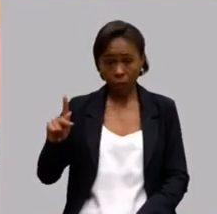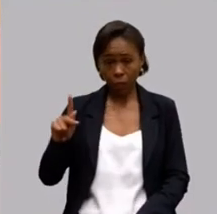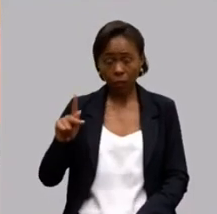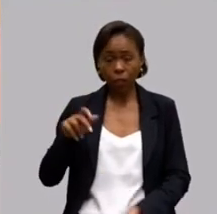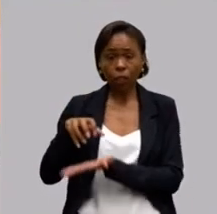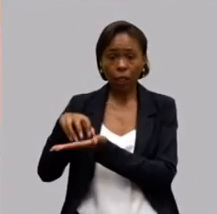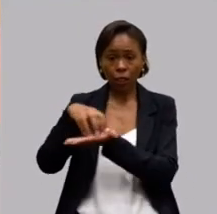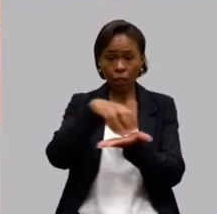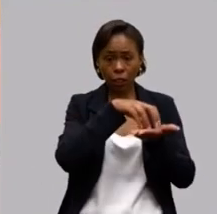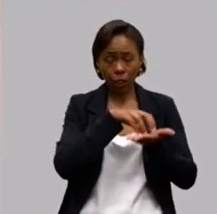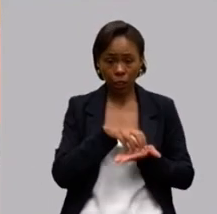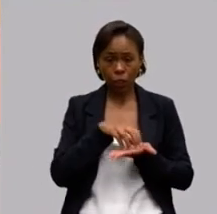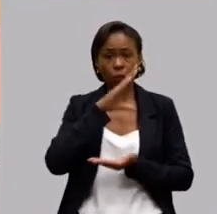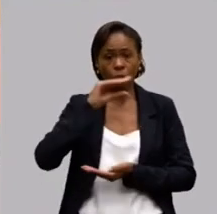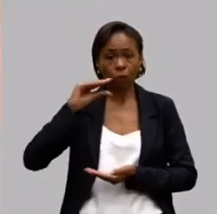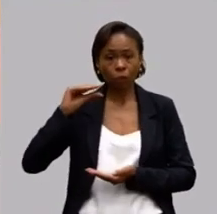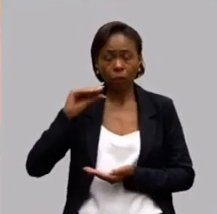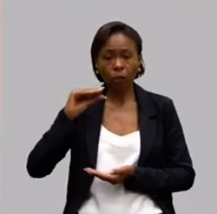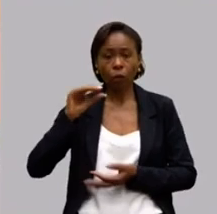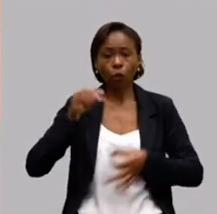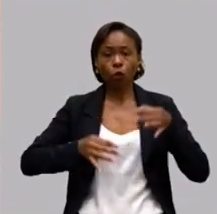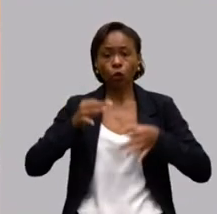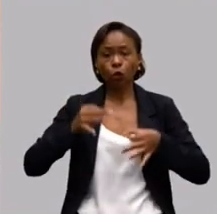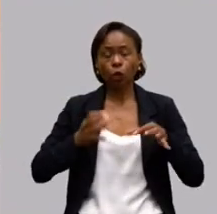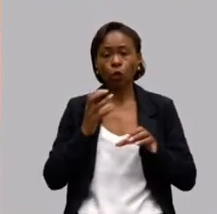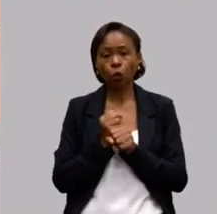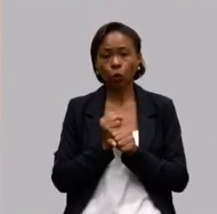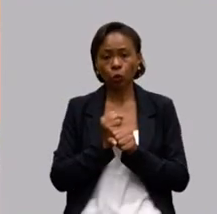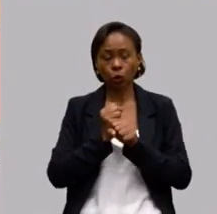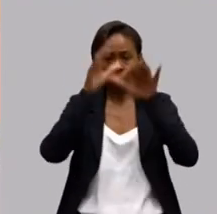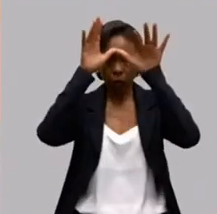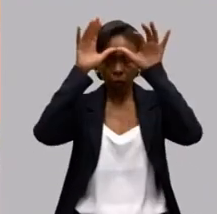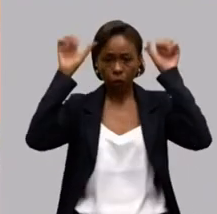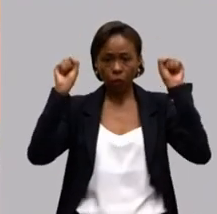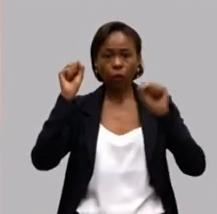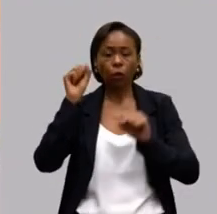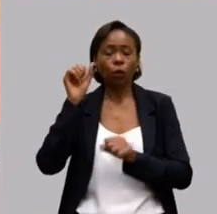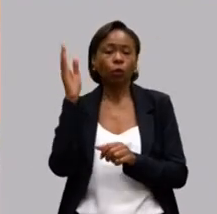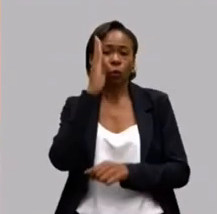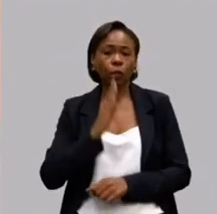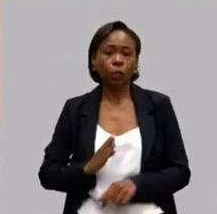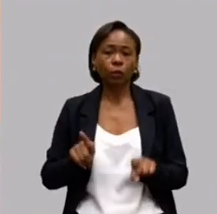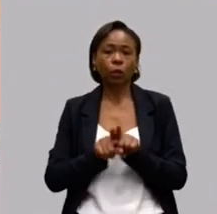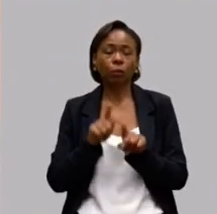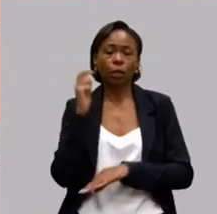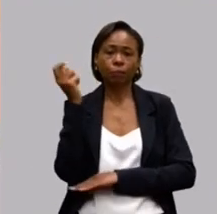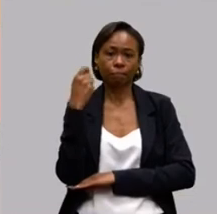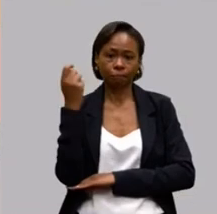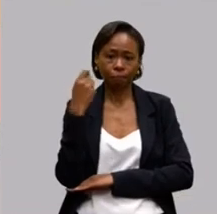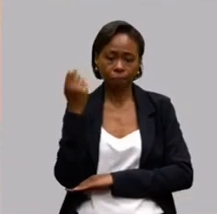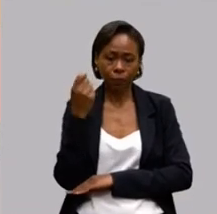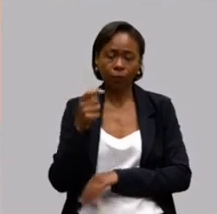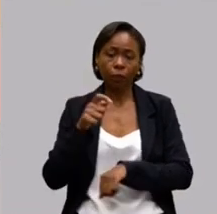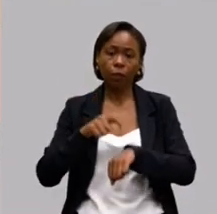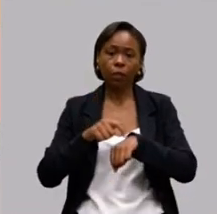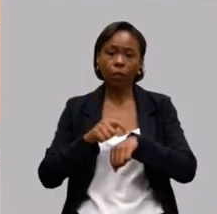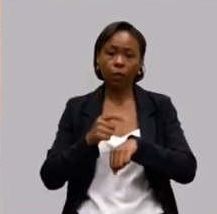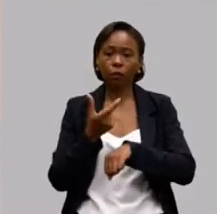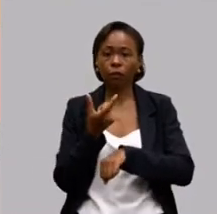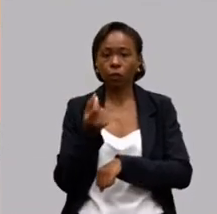do Tribunal de Contas do Brasil e auditor do Tribunal de Contas do Estado do Rio Grande do Sul, que terá o tempo de 20 minutos para